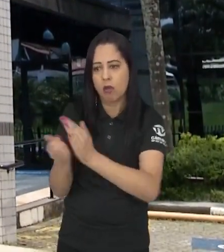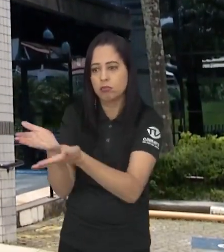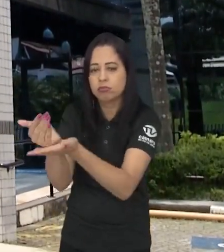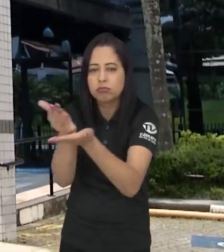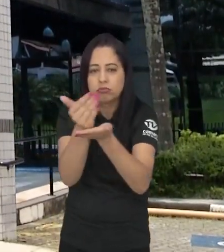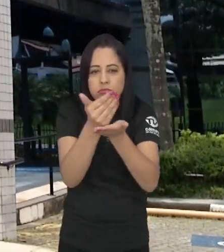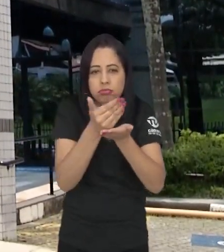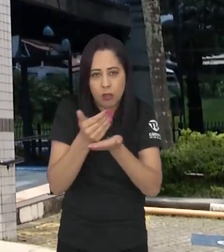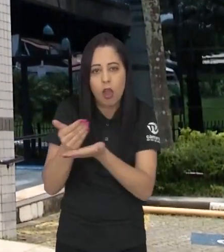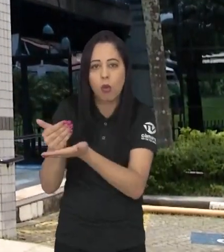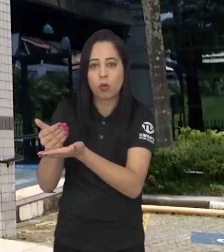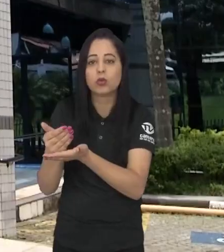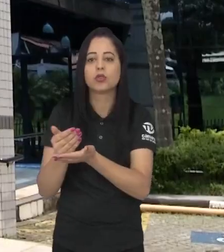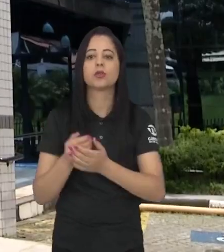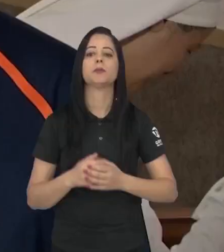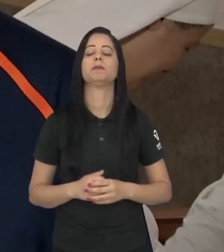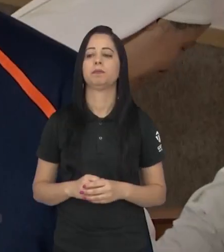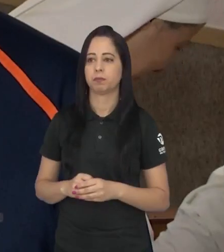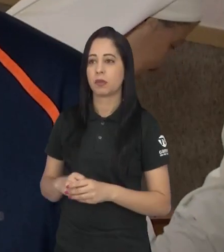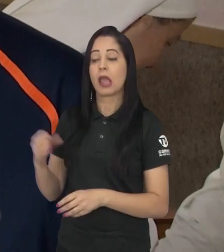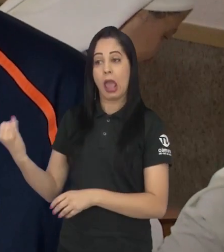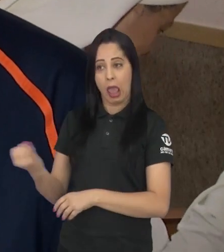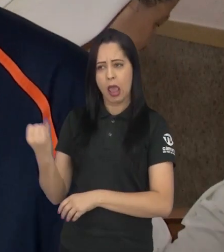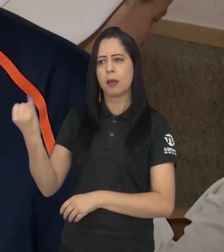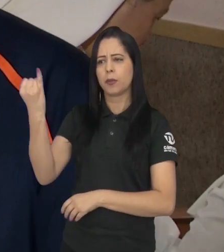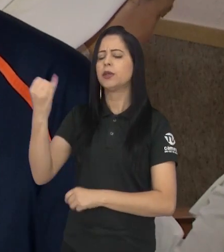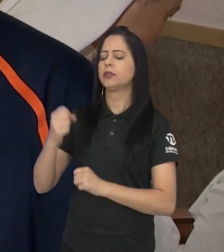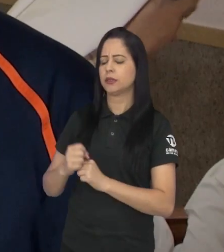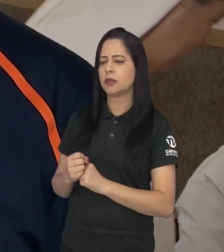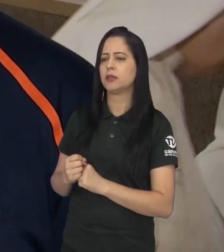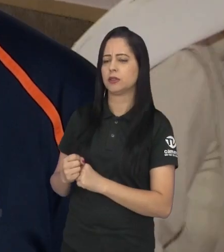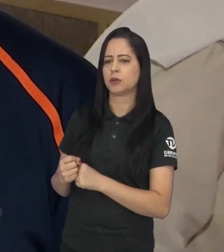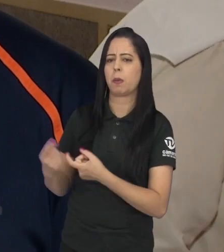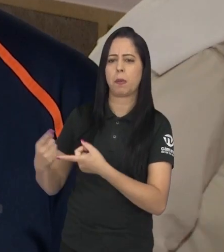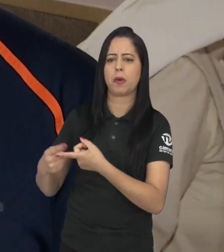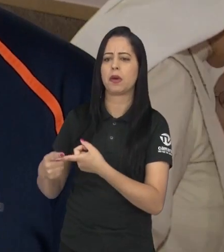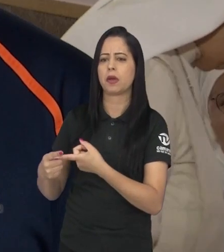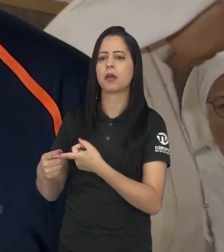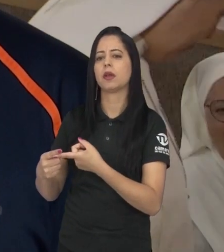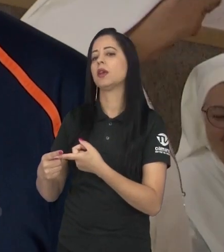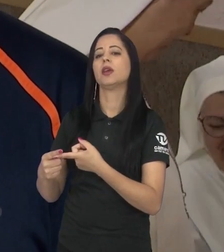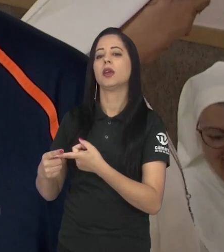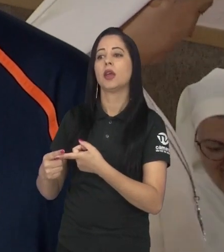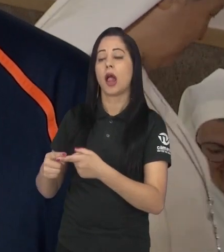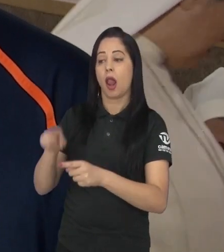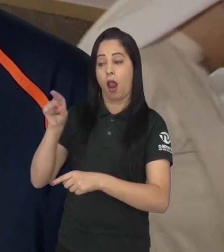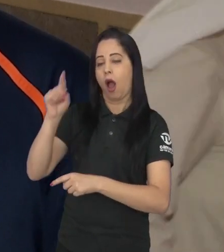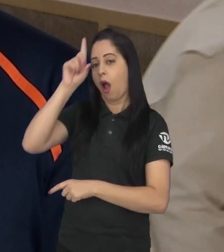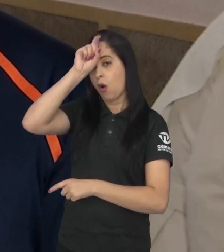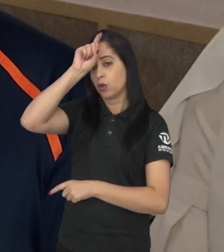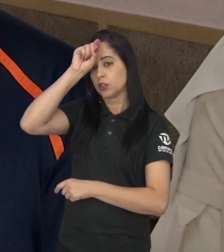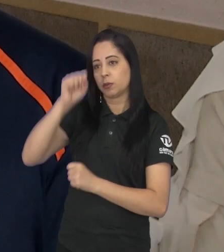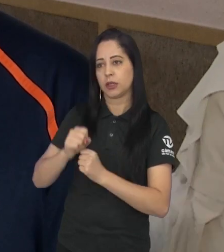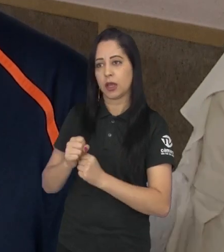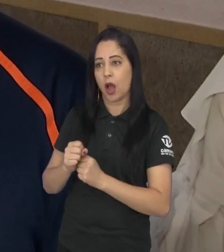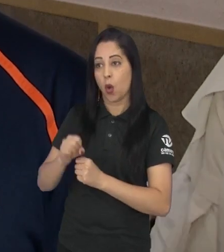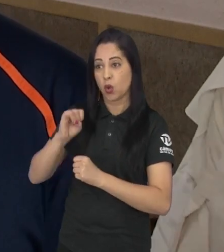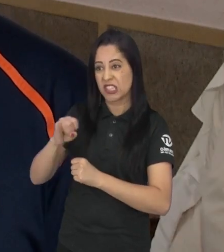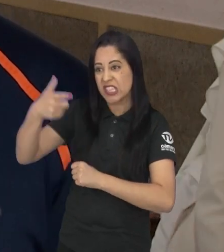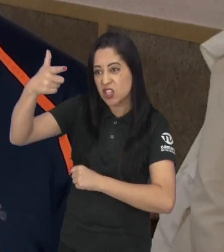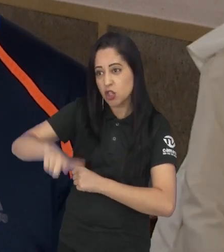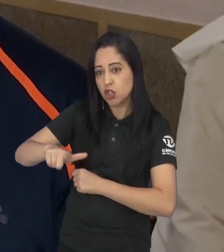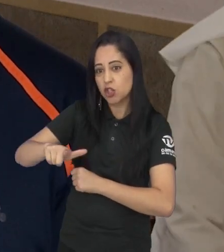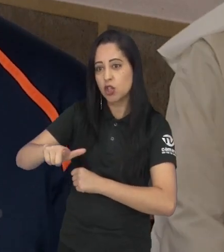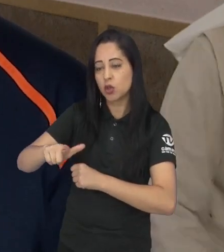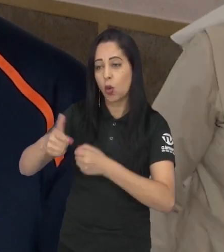o planejamento feito pelo hospital. É importante esse diagnóstico que eles têm, ou seja, eles se abrir realmente